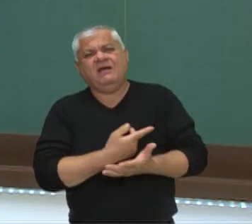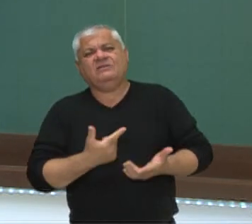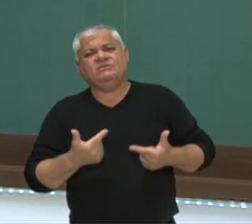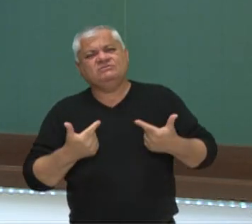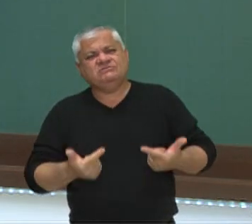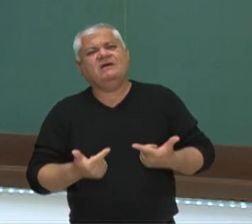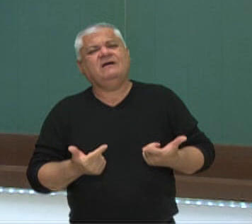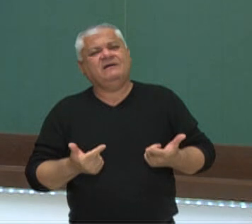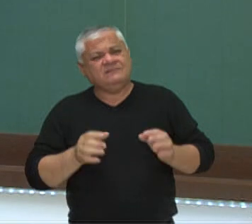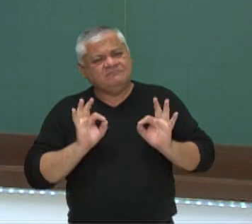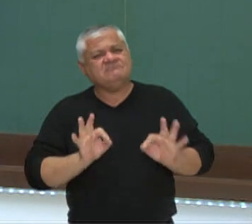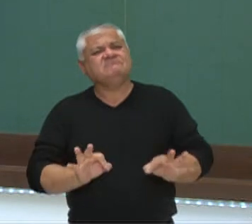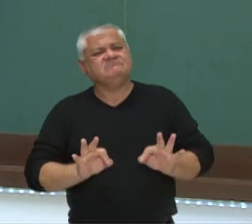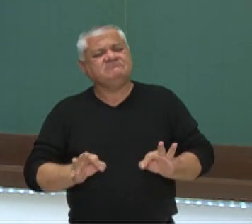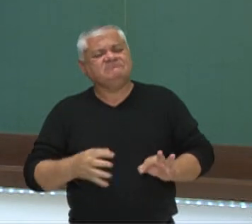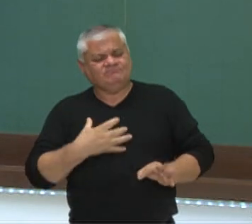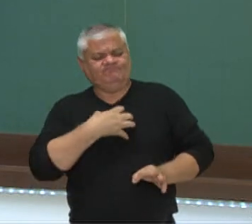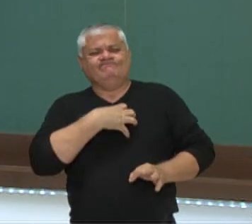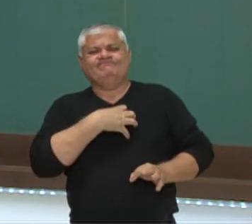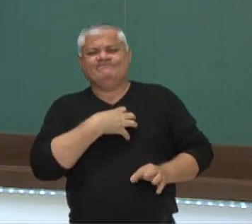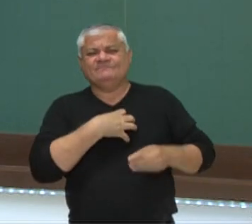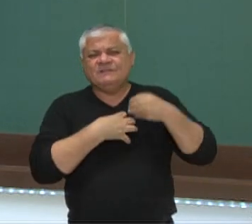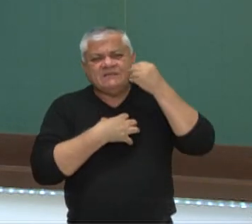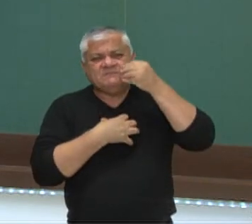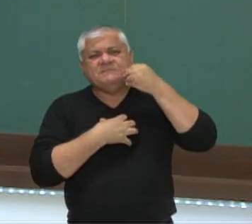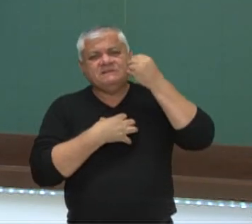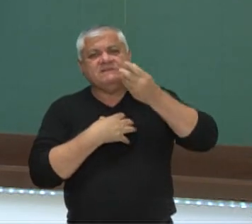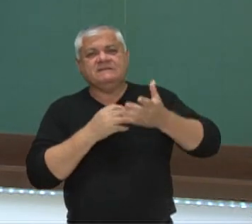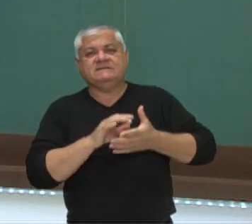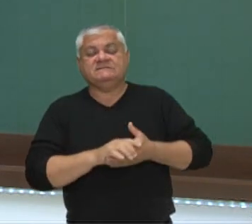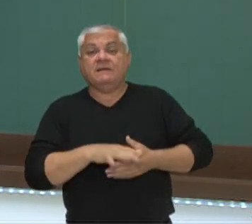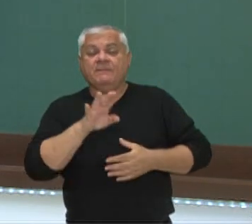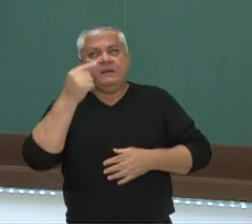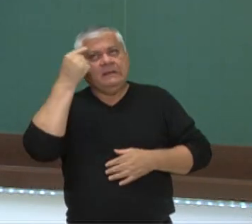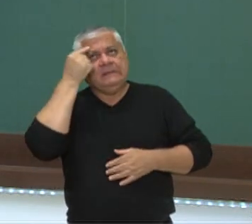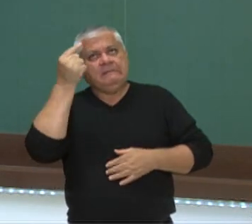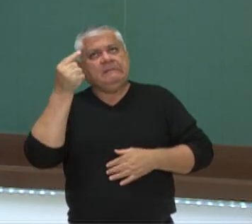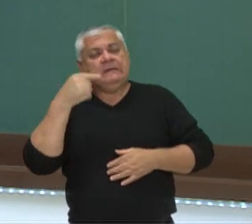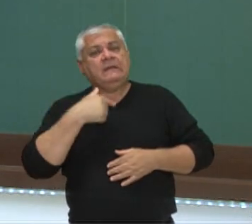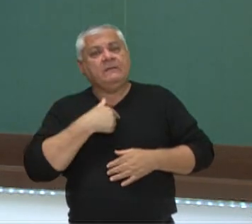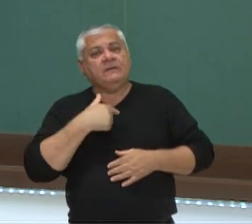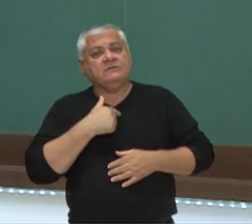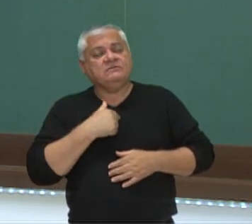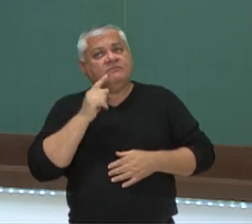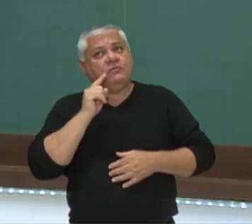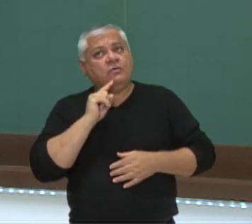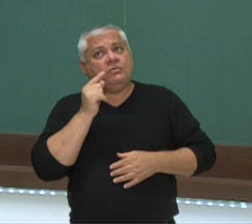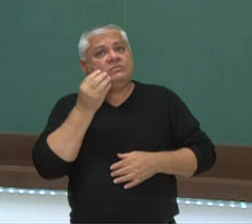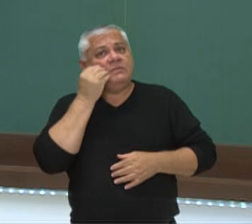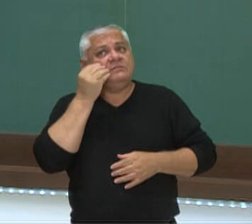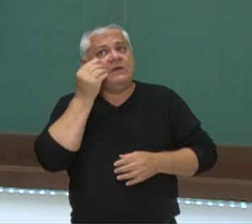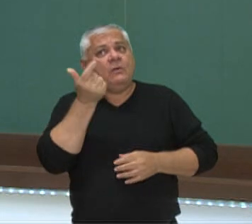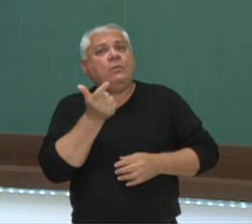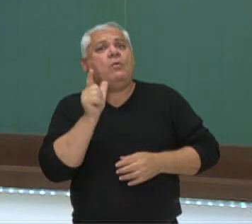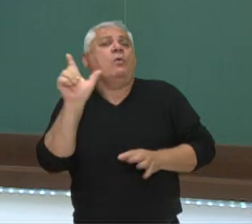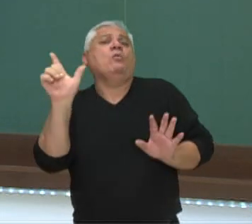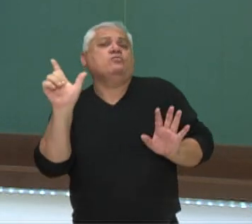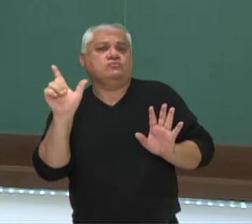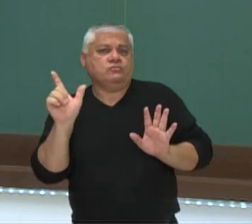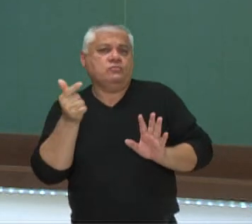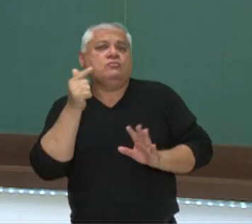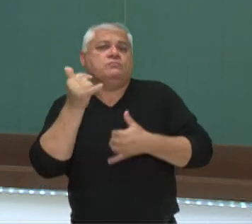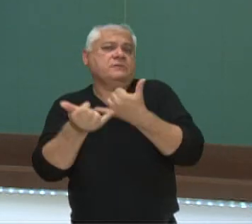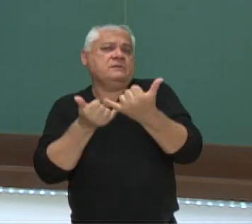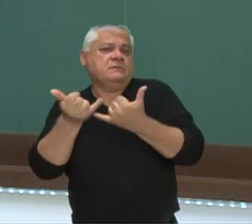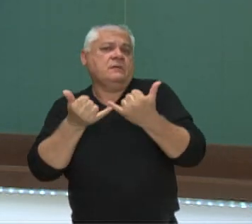teve lógica, que causou nele uma experiência. Então ele pensou em um outro modelo desse, em uma outra atividade, eu